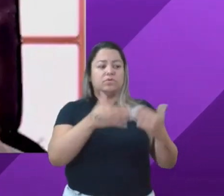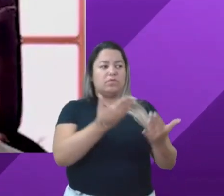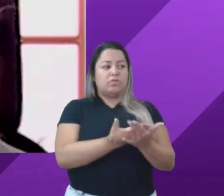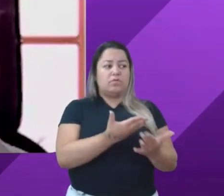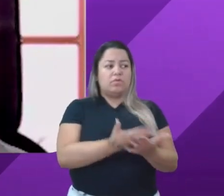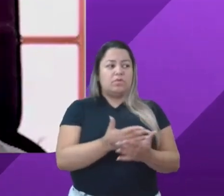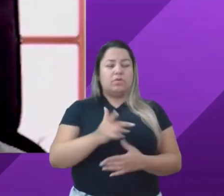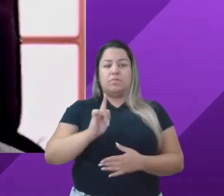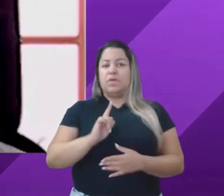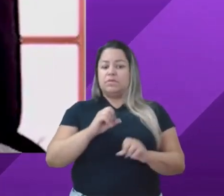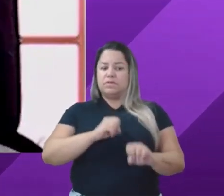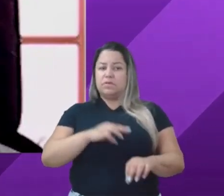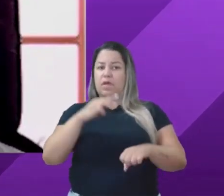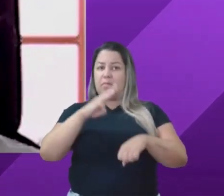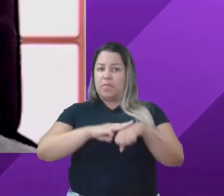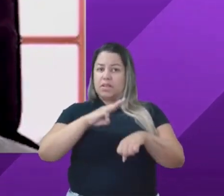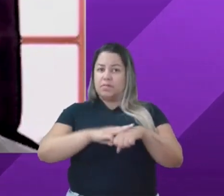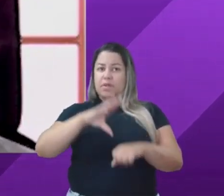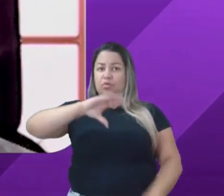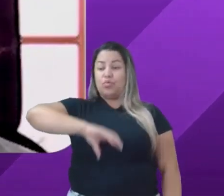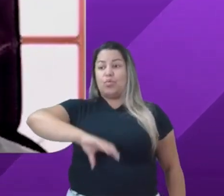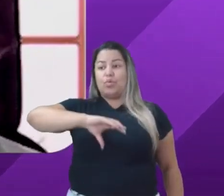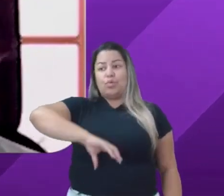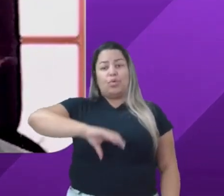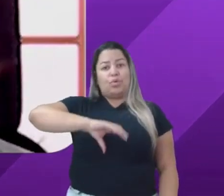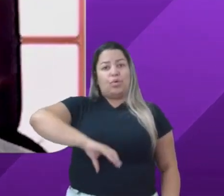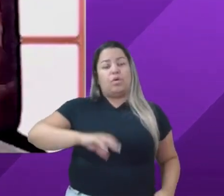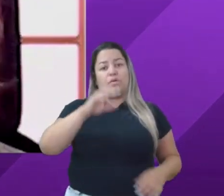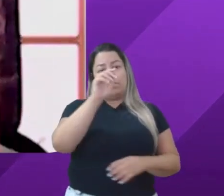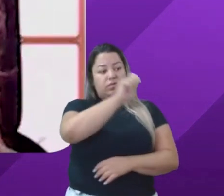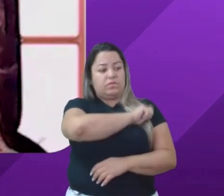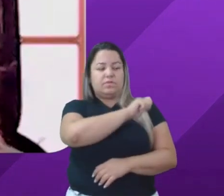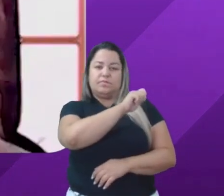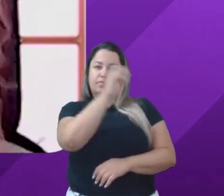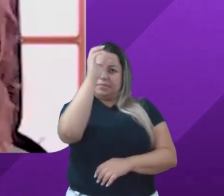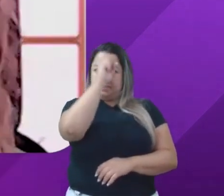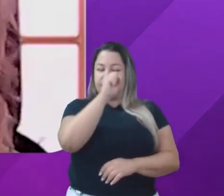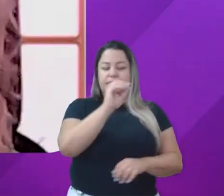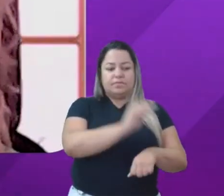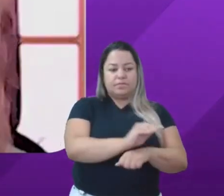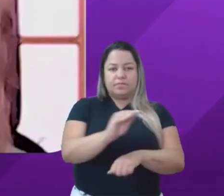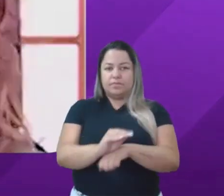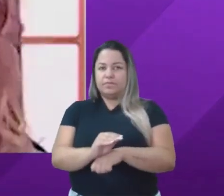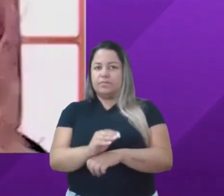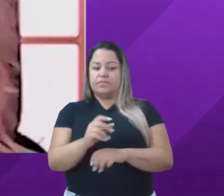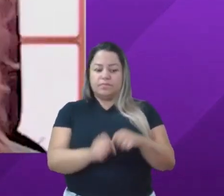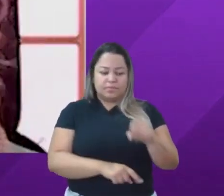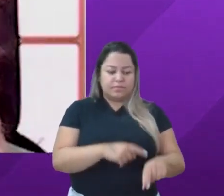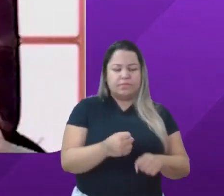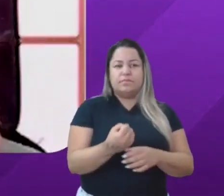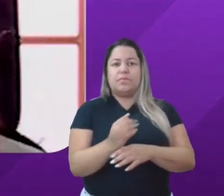além de ensinar matemática ou português, os alunos aprendem a cuidar da terra, a plantar árvores, a